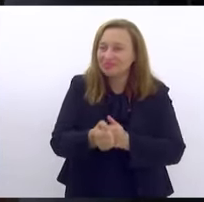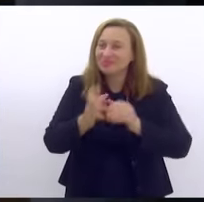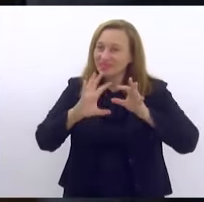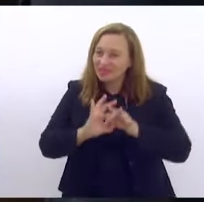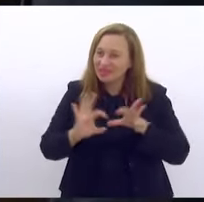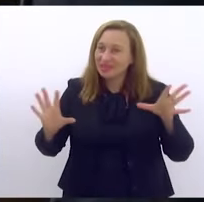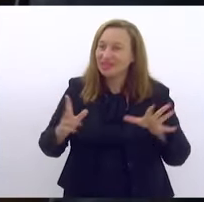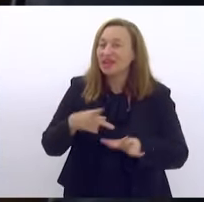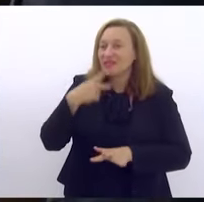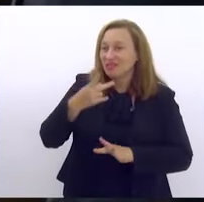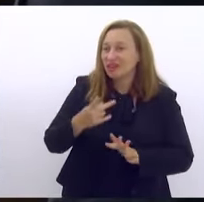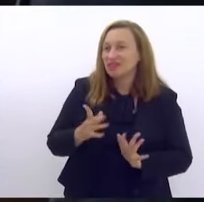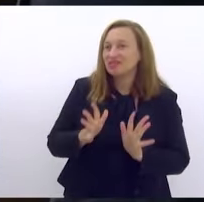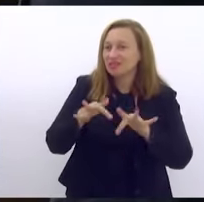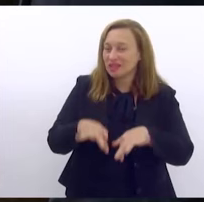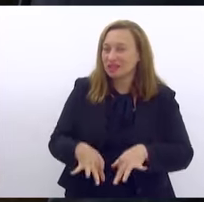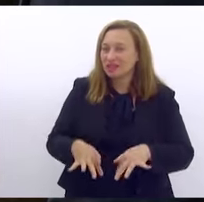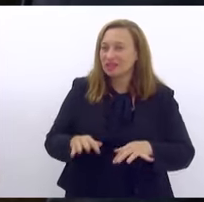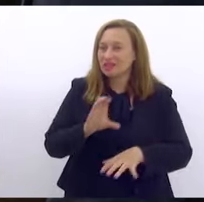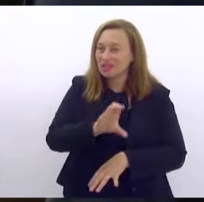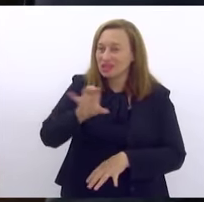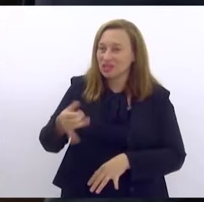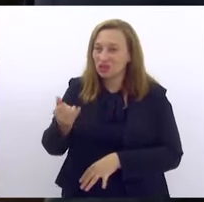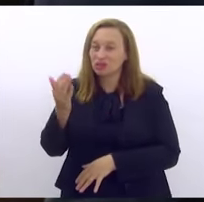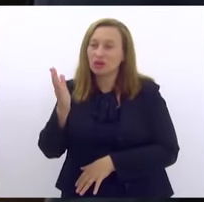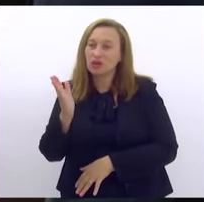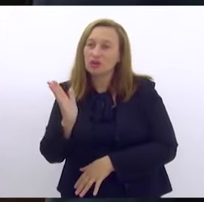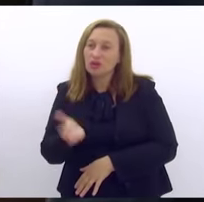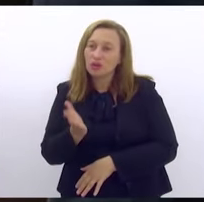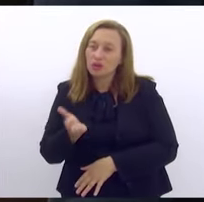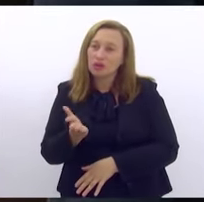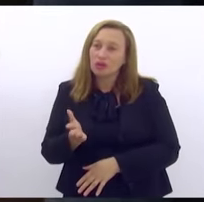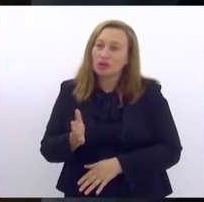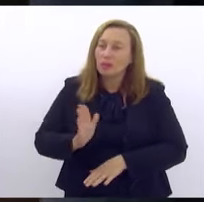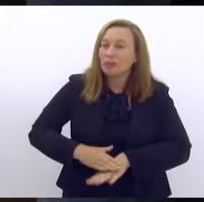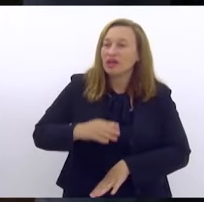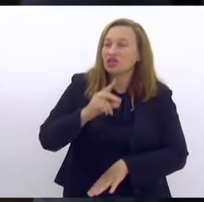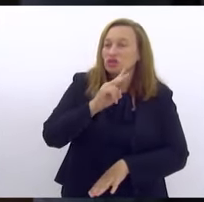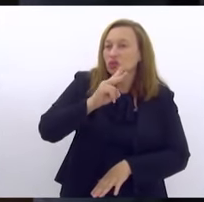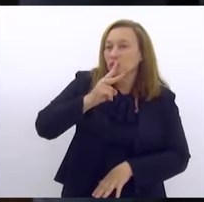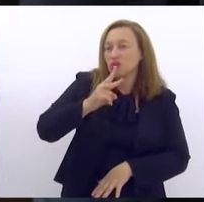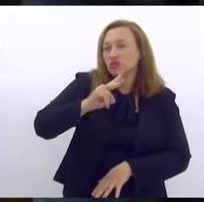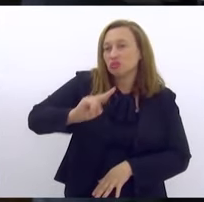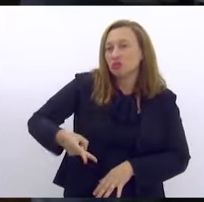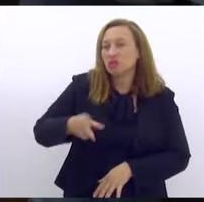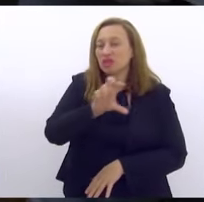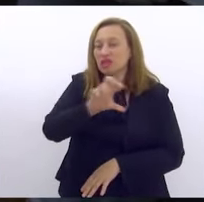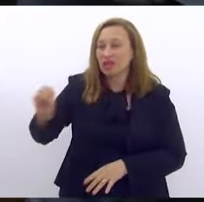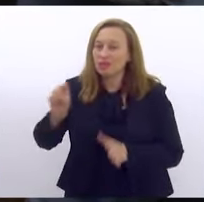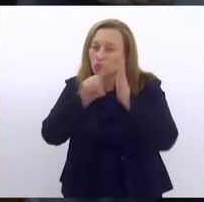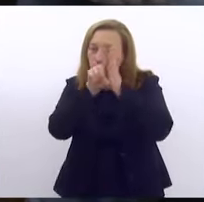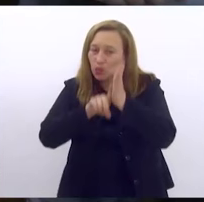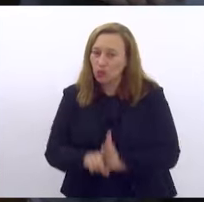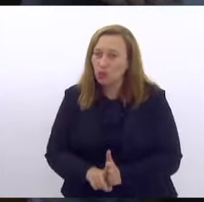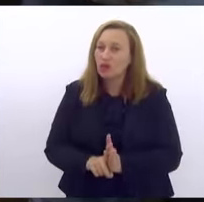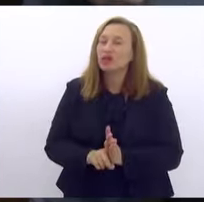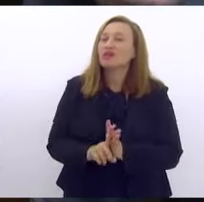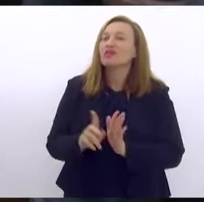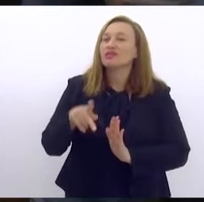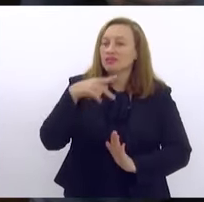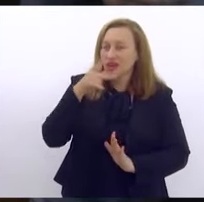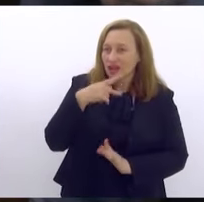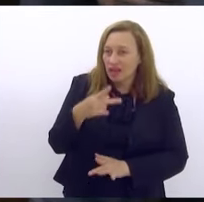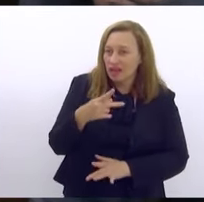falei isso no encerramento da CCJ hoje, com mais de 2.500, recorde histórico na Assembleia de projetos analisados. Fiz